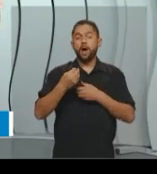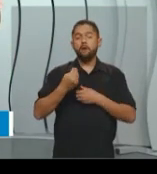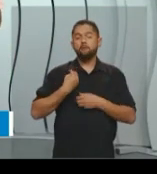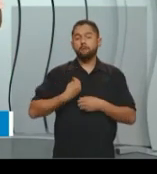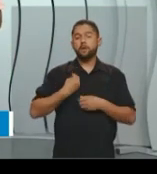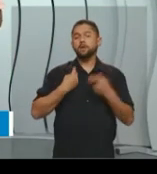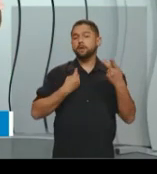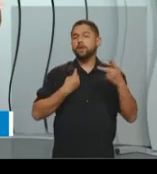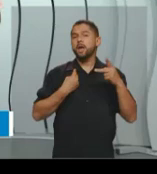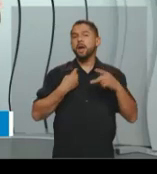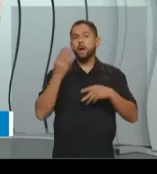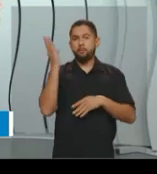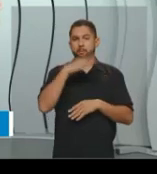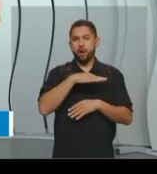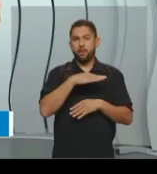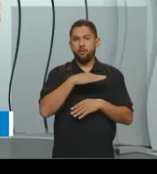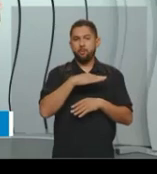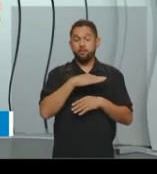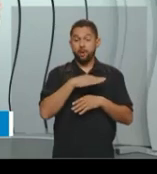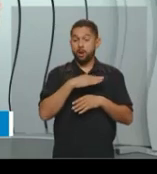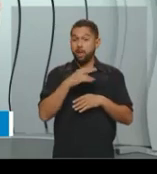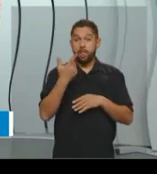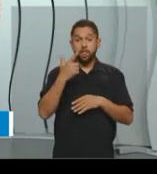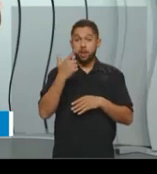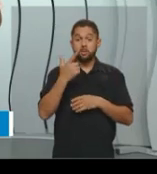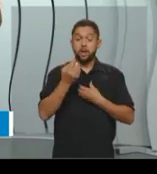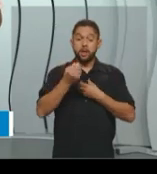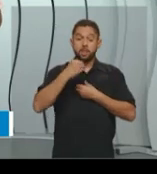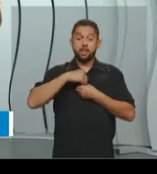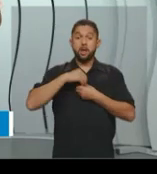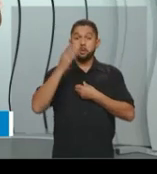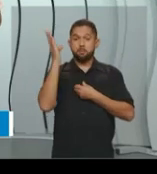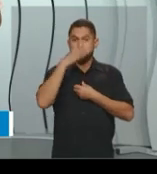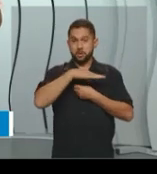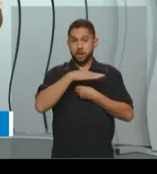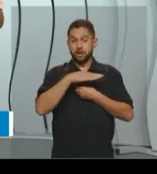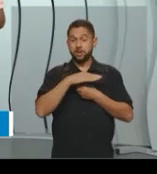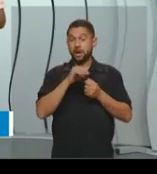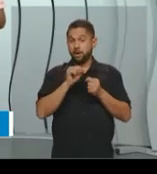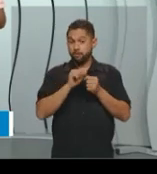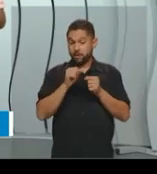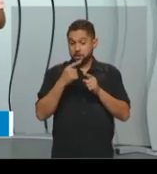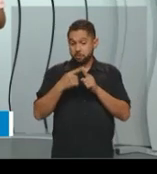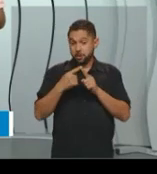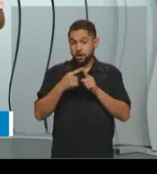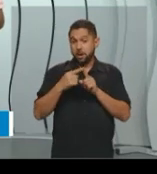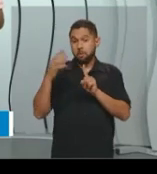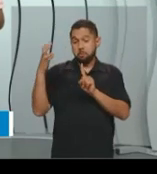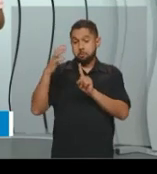mal porque elas são más, elas fazem mal porque o sistema